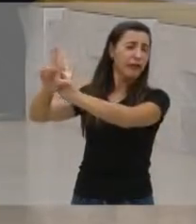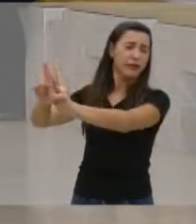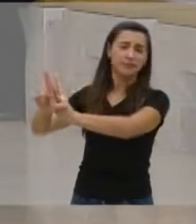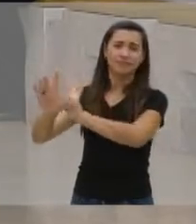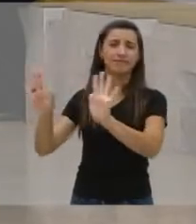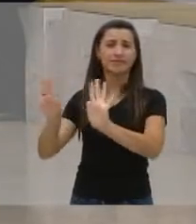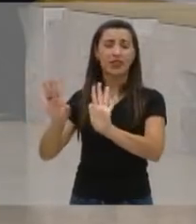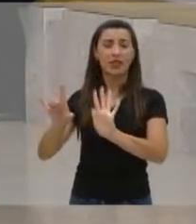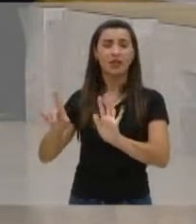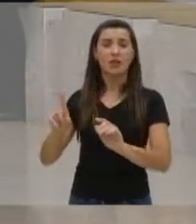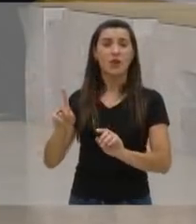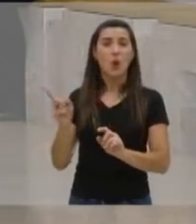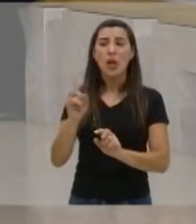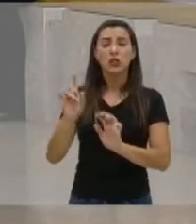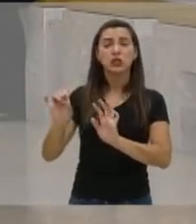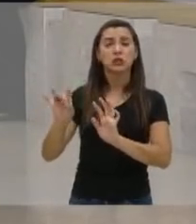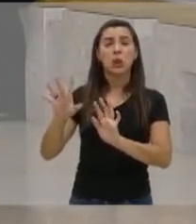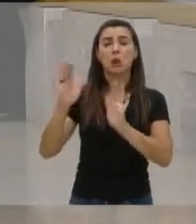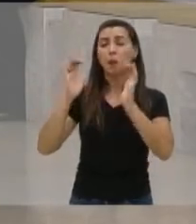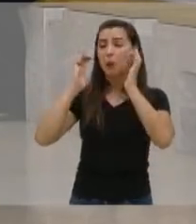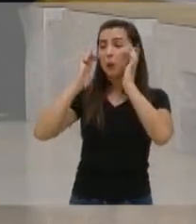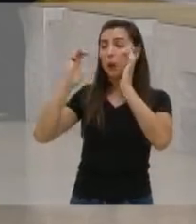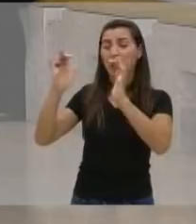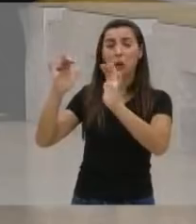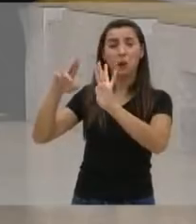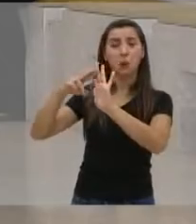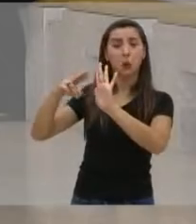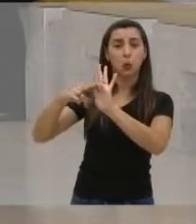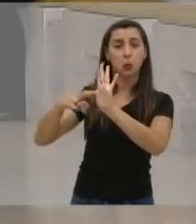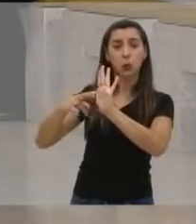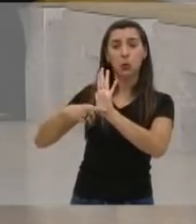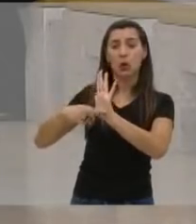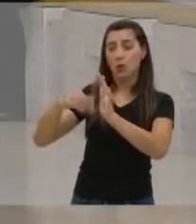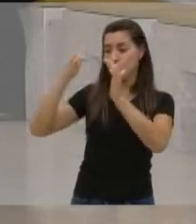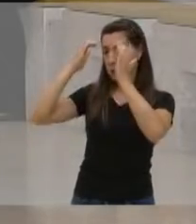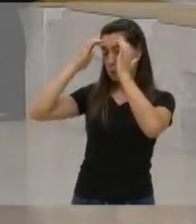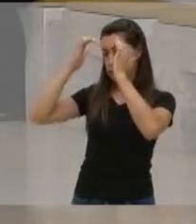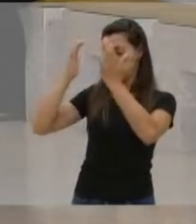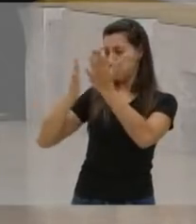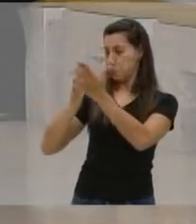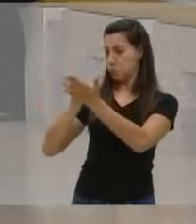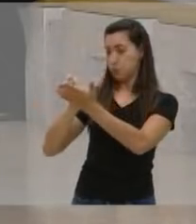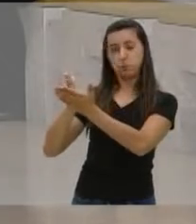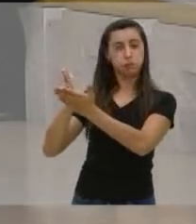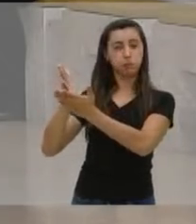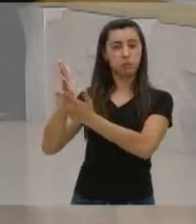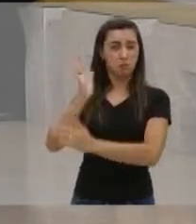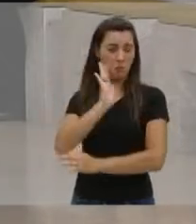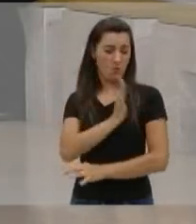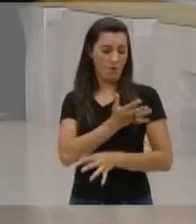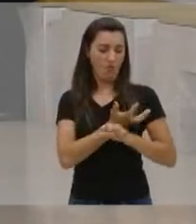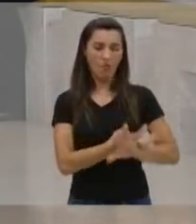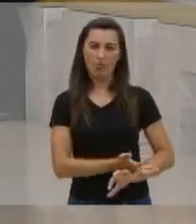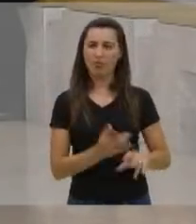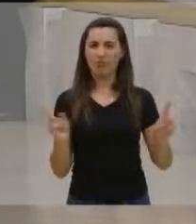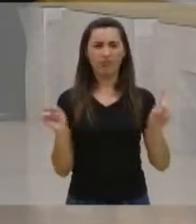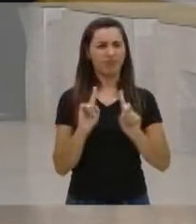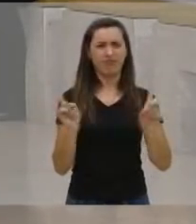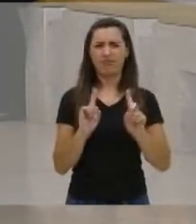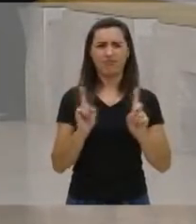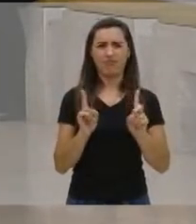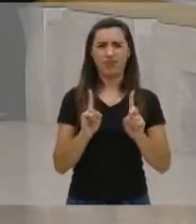você. Não é apenas uma questão de cumprir rubricas e um decálogo vazio. É algo